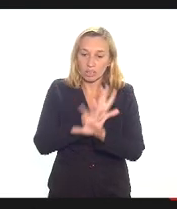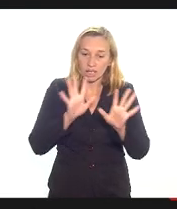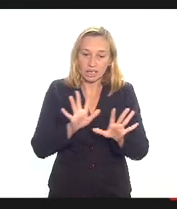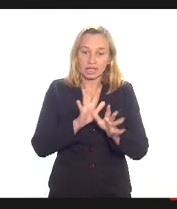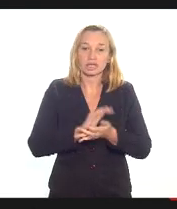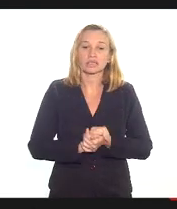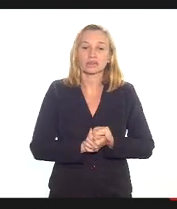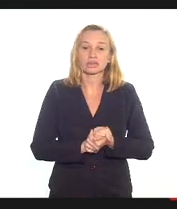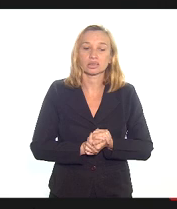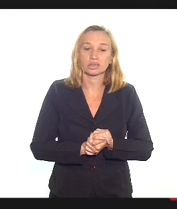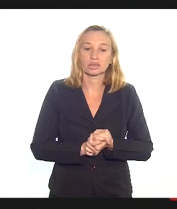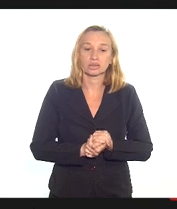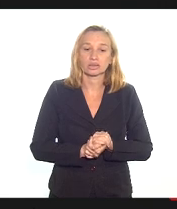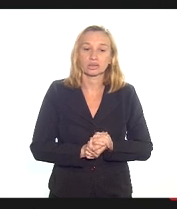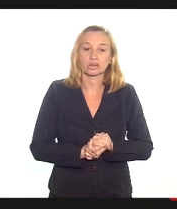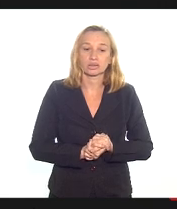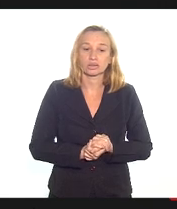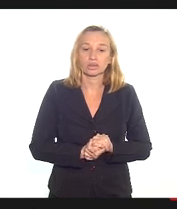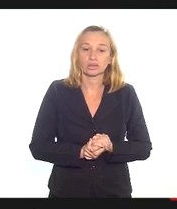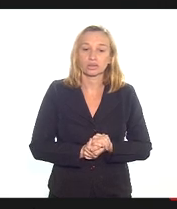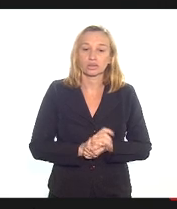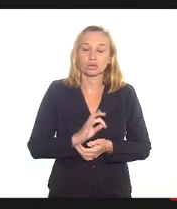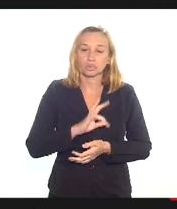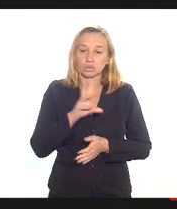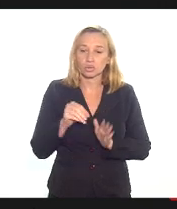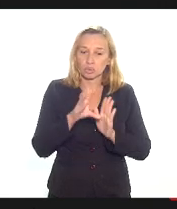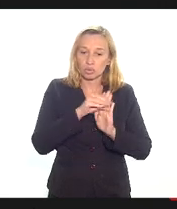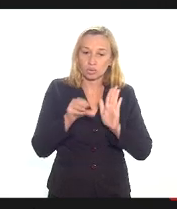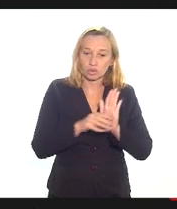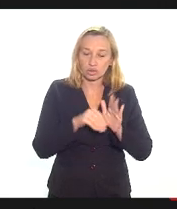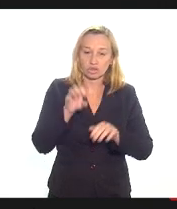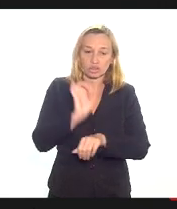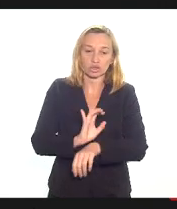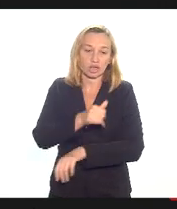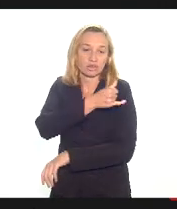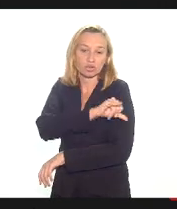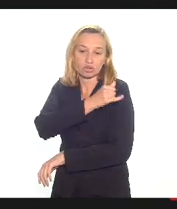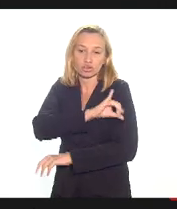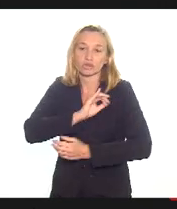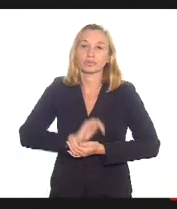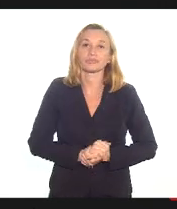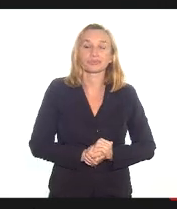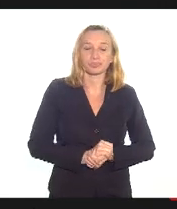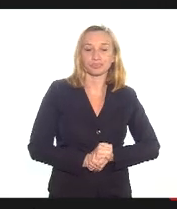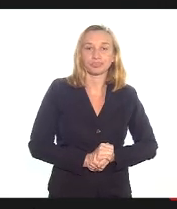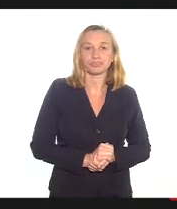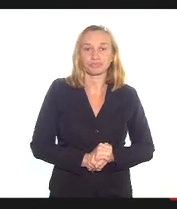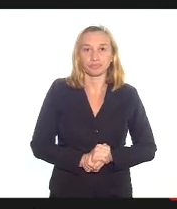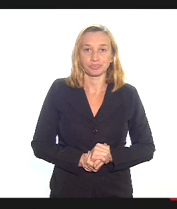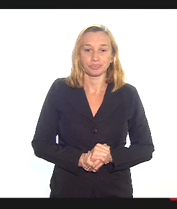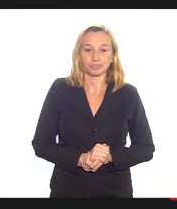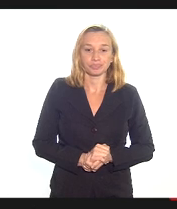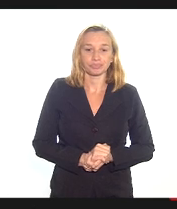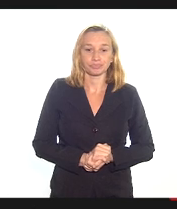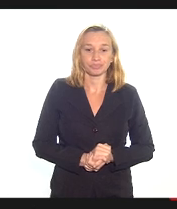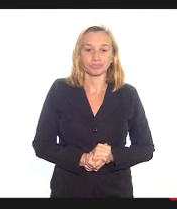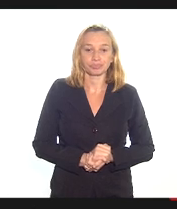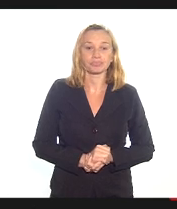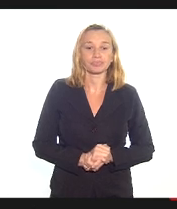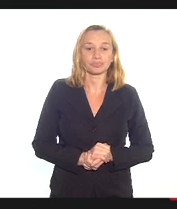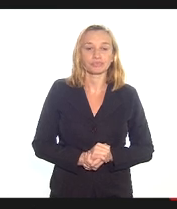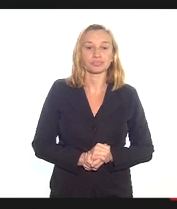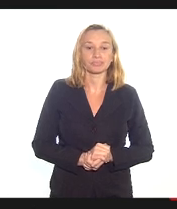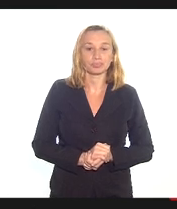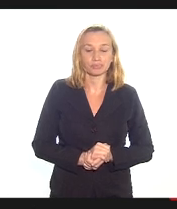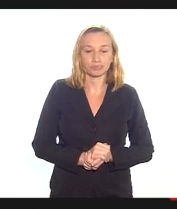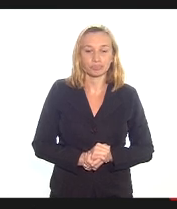dessa dedução para o Estado do Rio de Janeiro, né? Da mesma